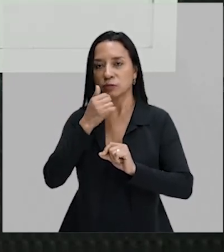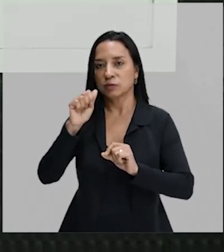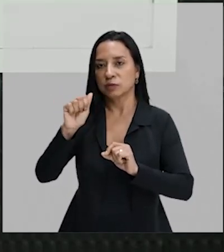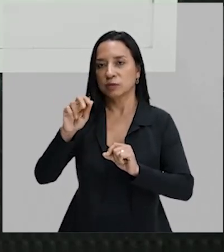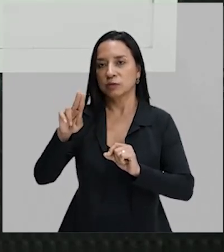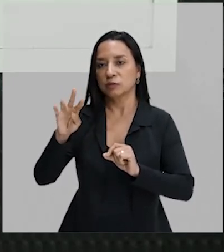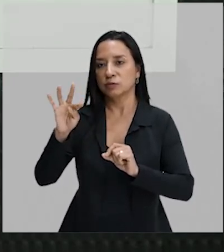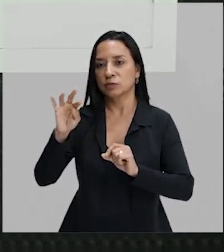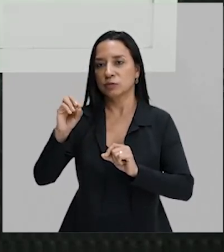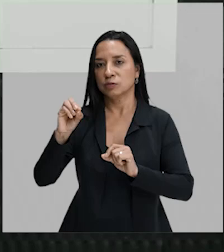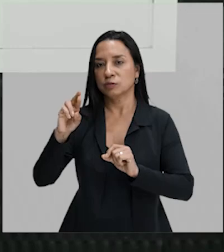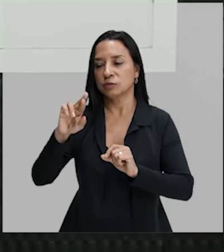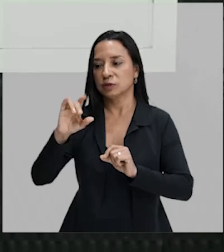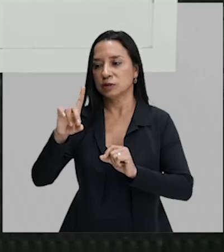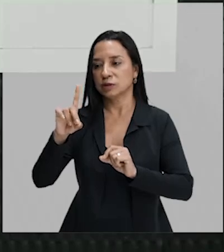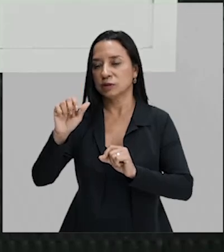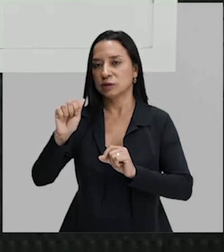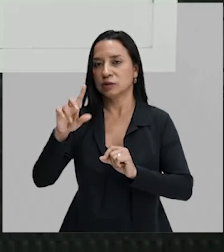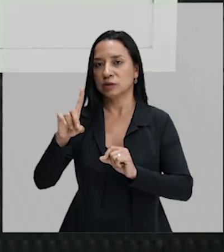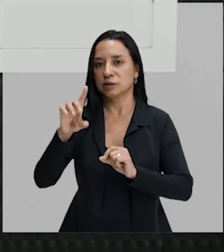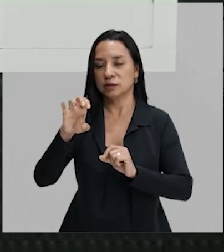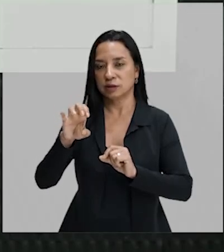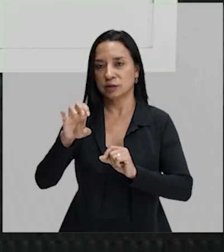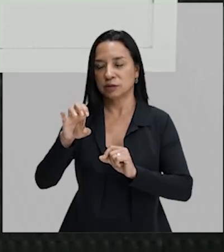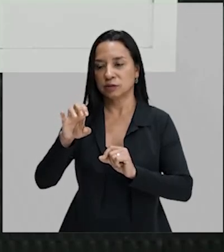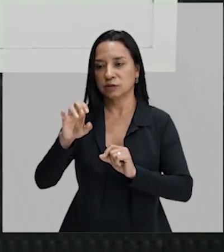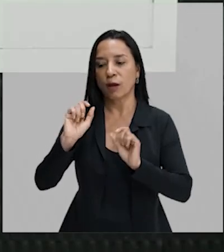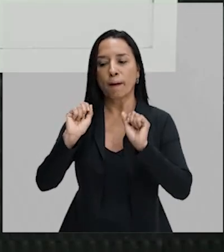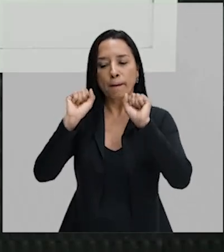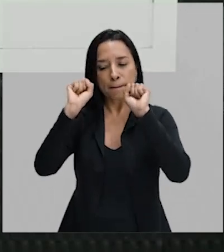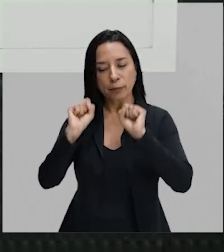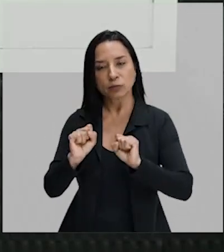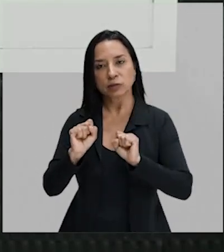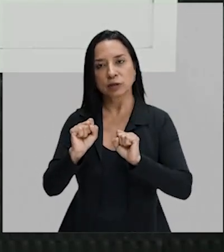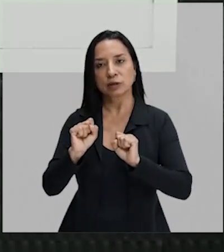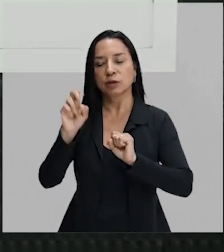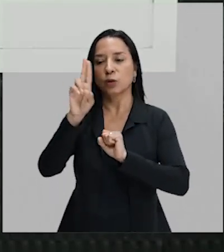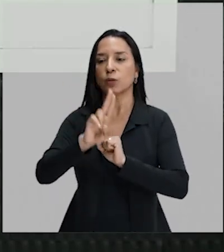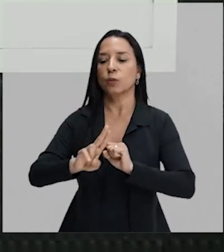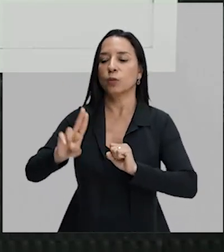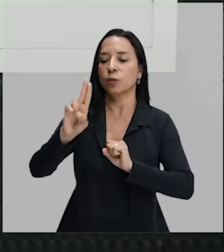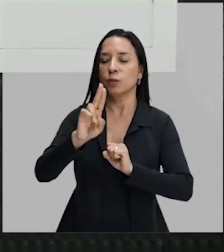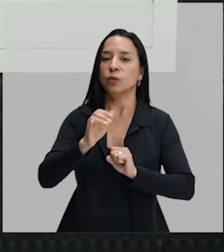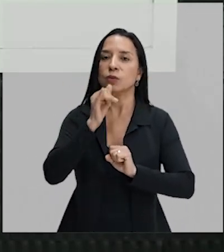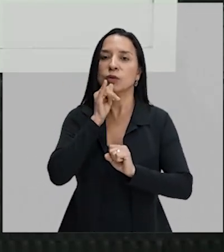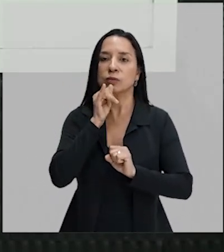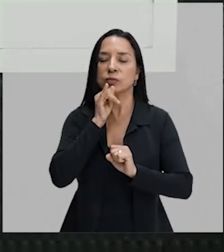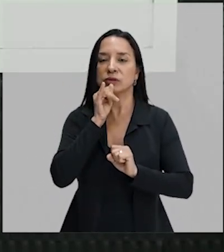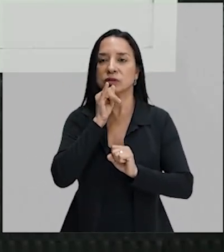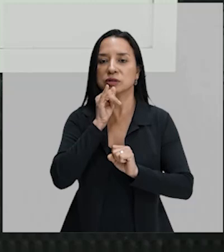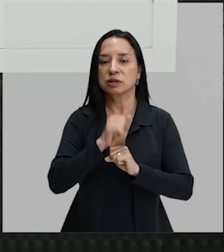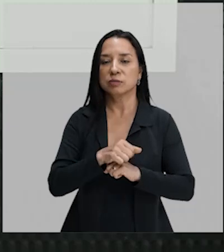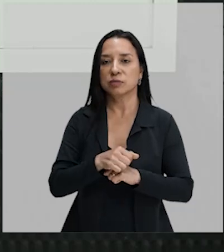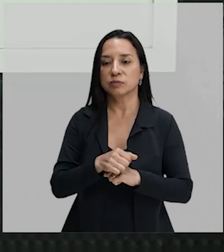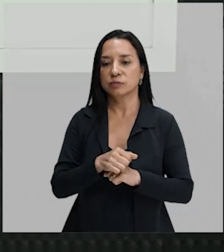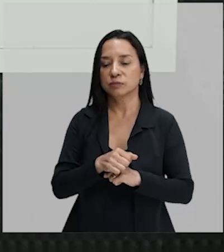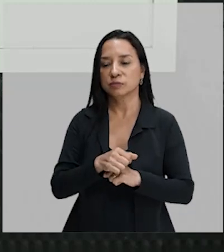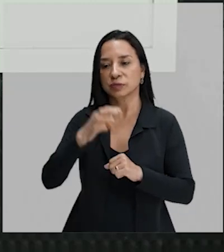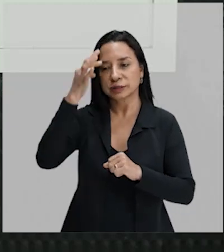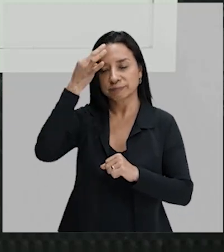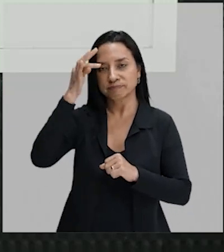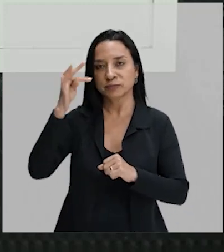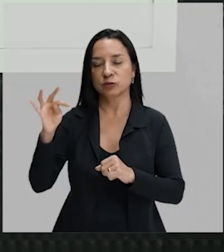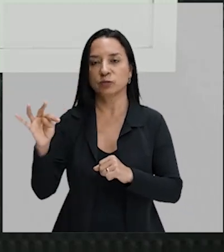é quando você usa, por exemplo, aí vamos aqui, a autoridade é quando eu vou usar, obviamente, uma